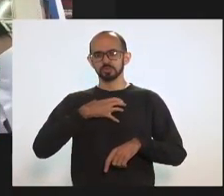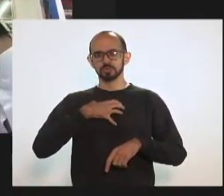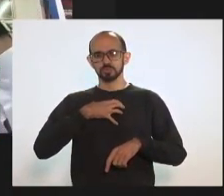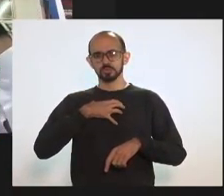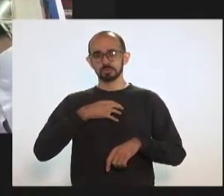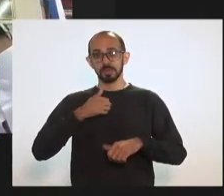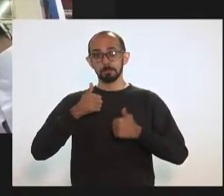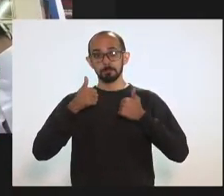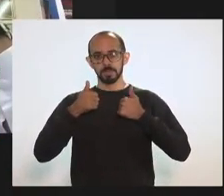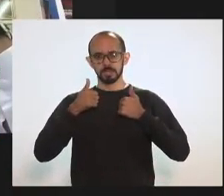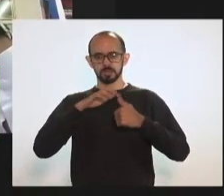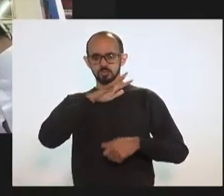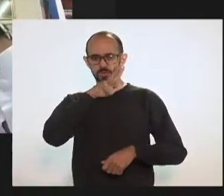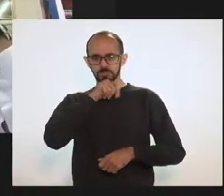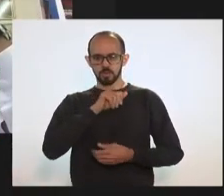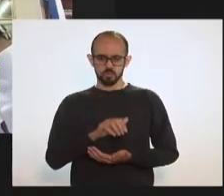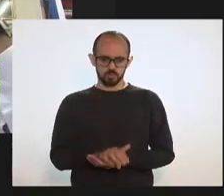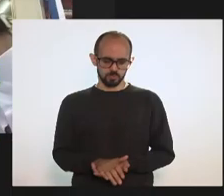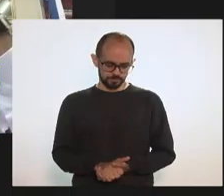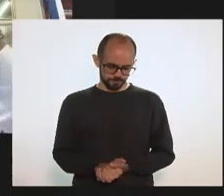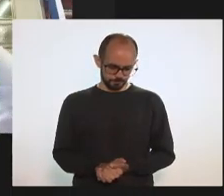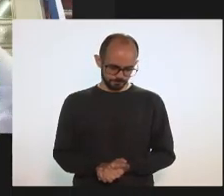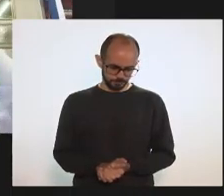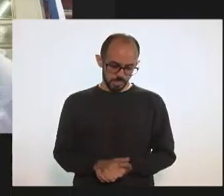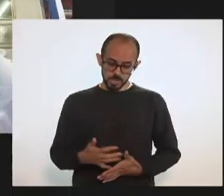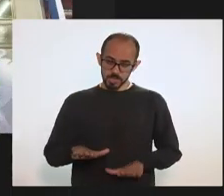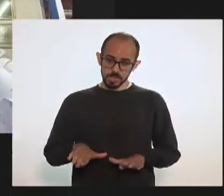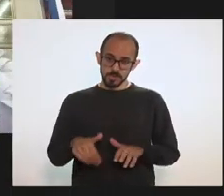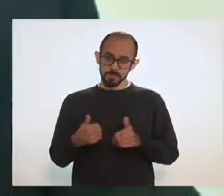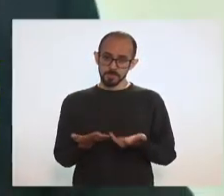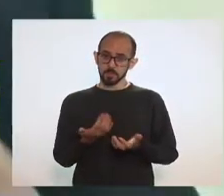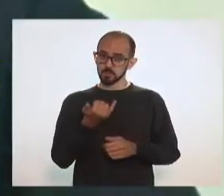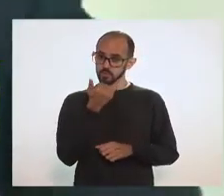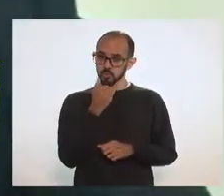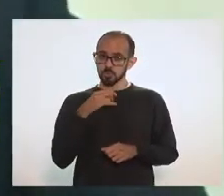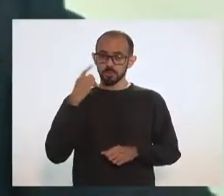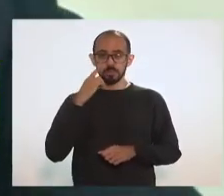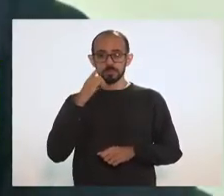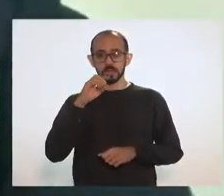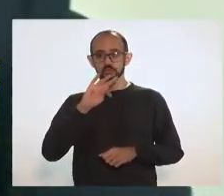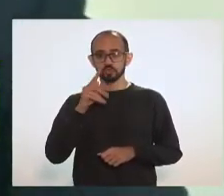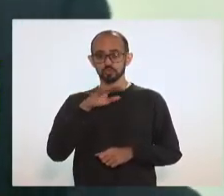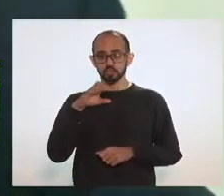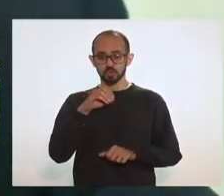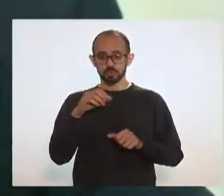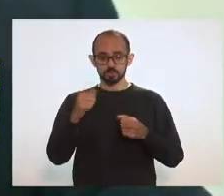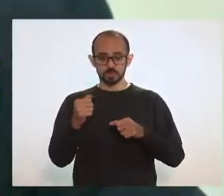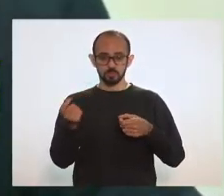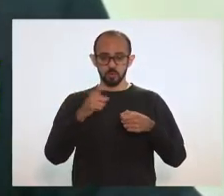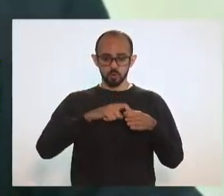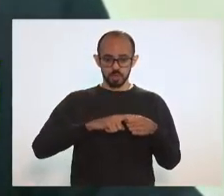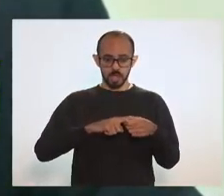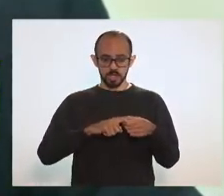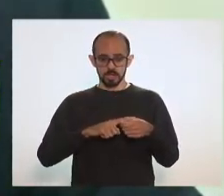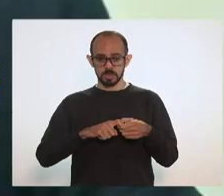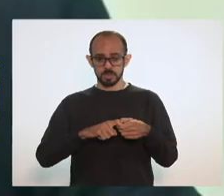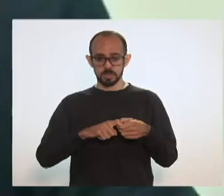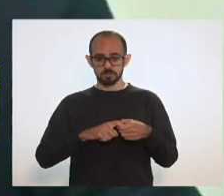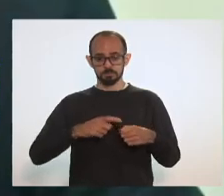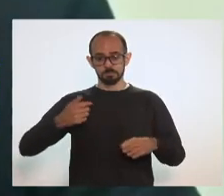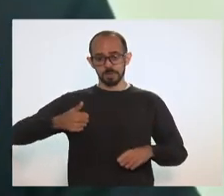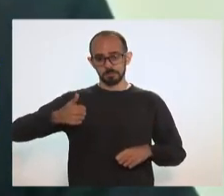vou me aprofundar nesse assunto para que possamos embasar e ter uma resposta direta em relação a todos